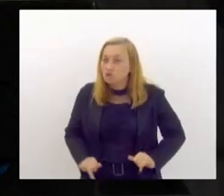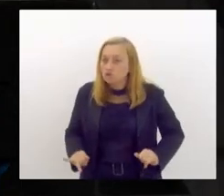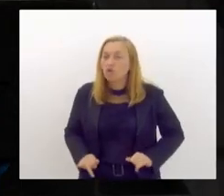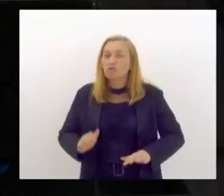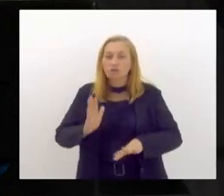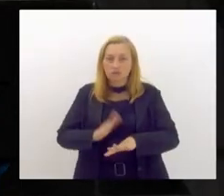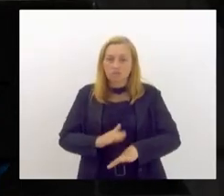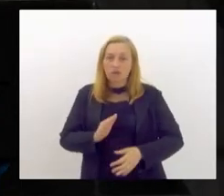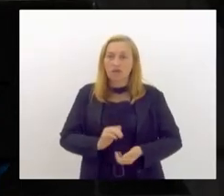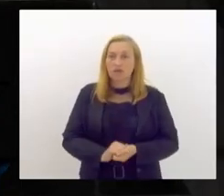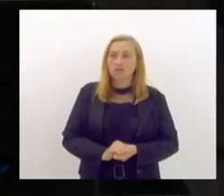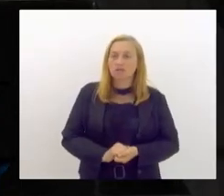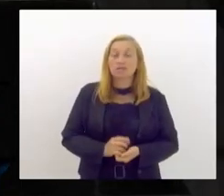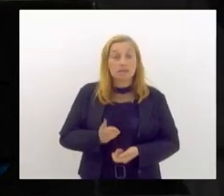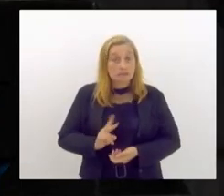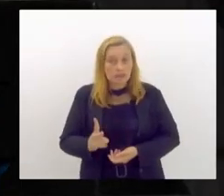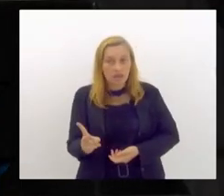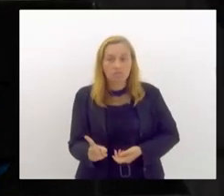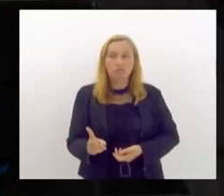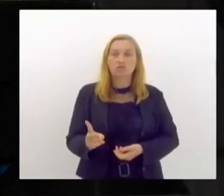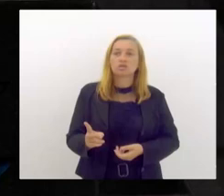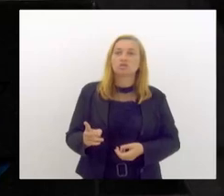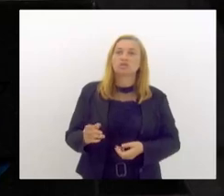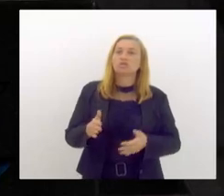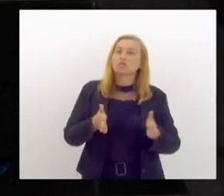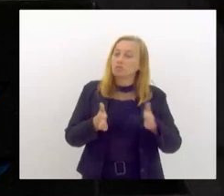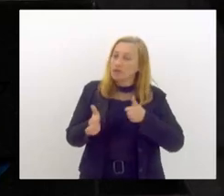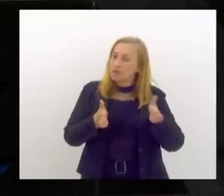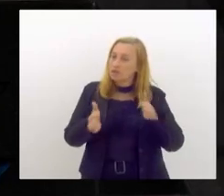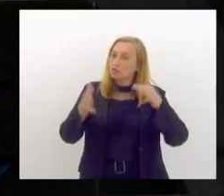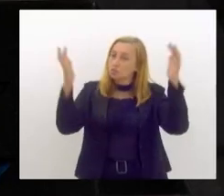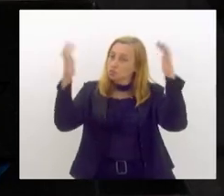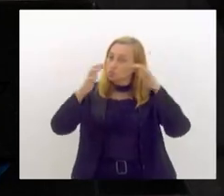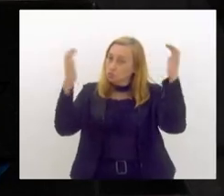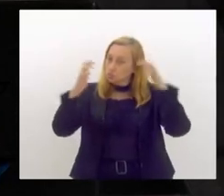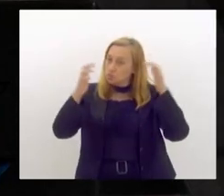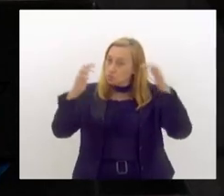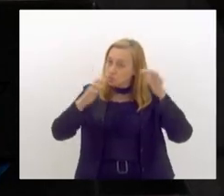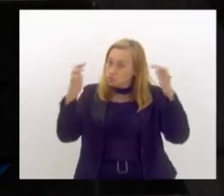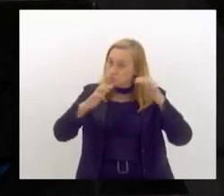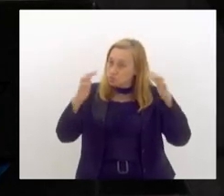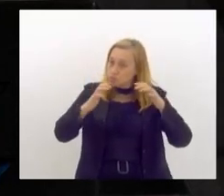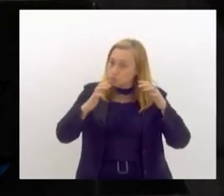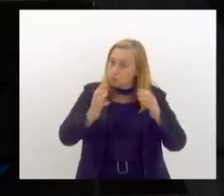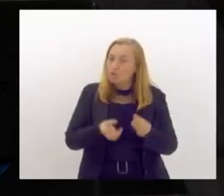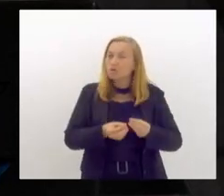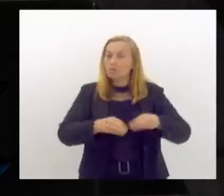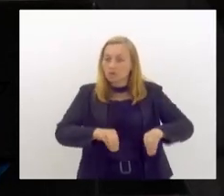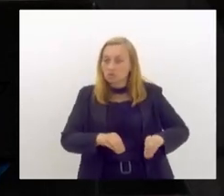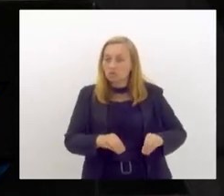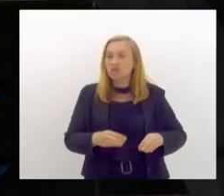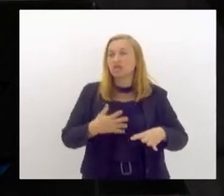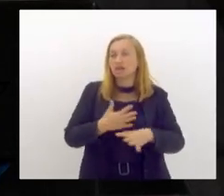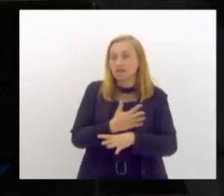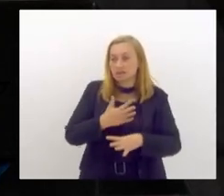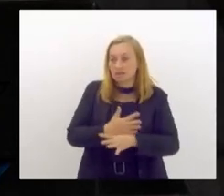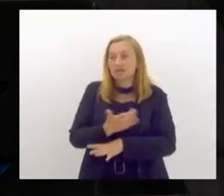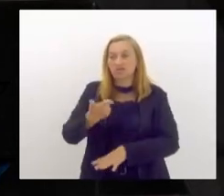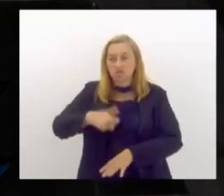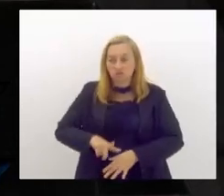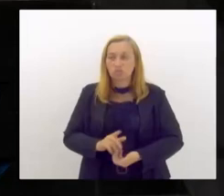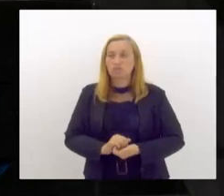demais, toda vez que o período de aumento da densidade de chuvas